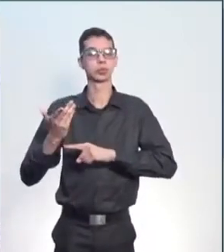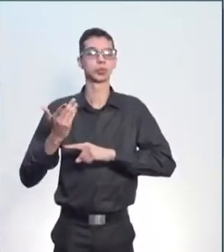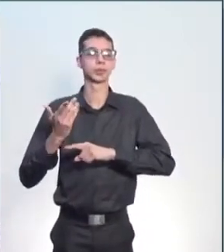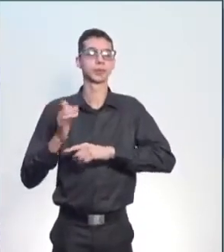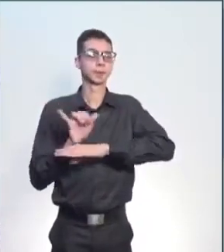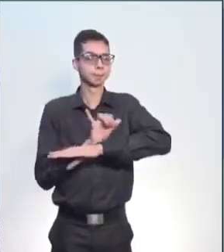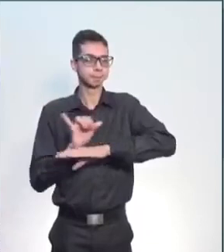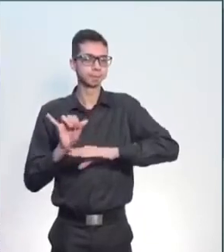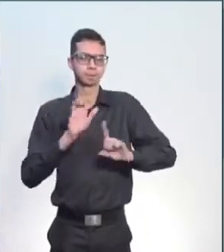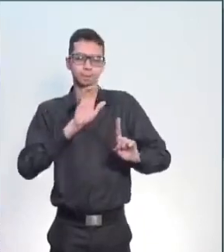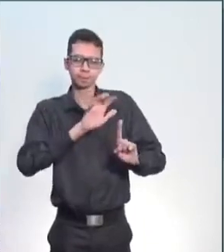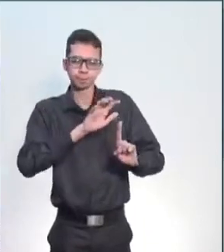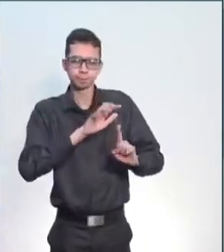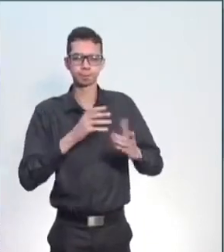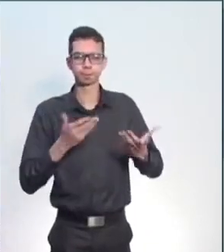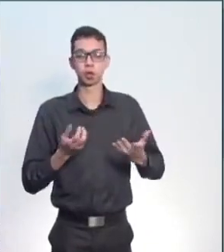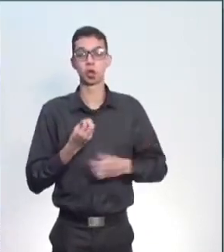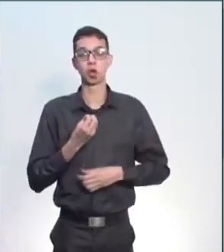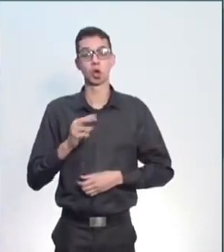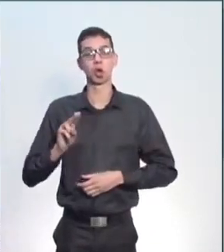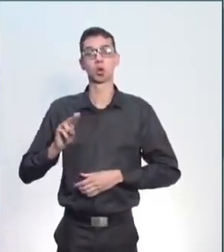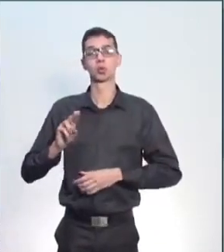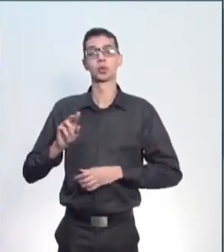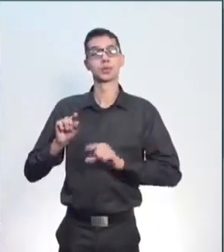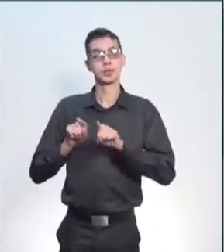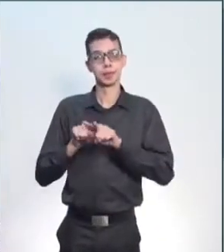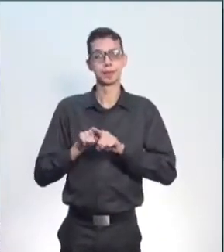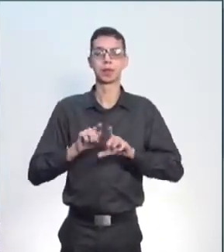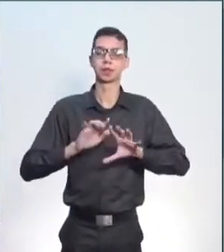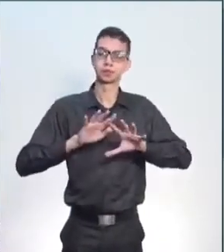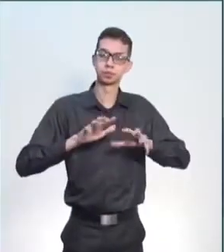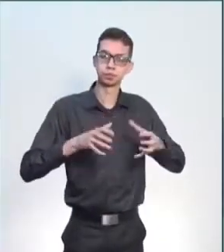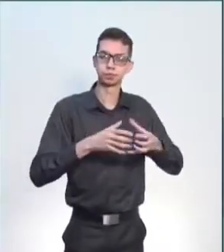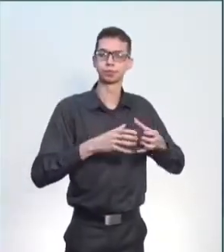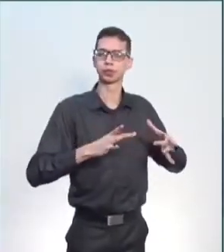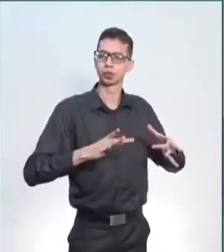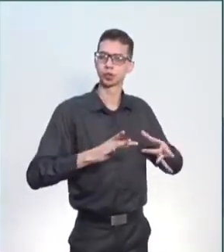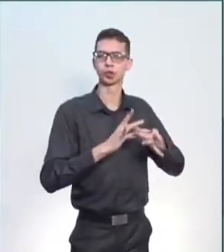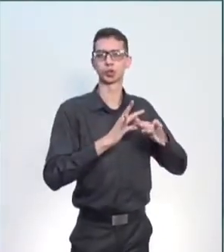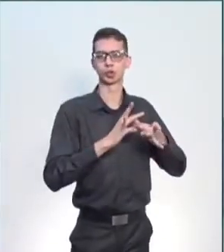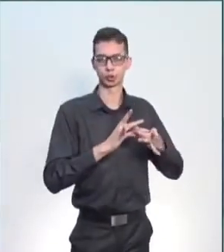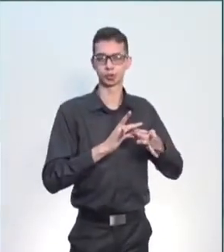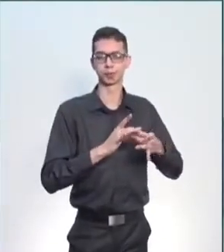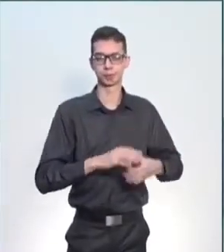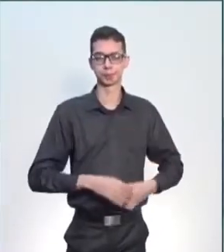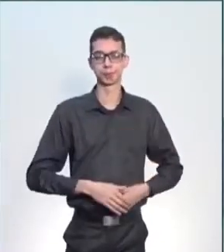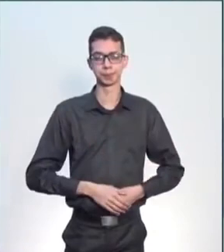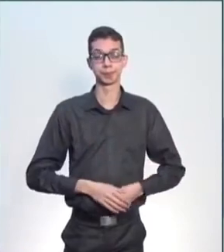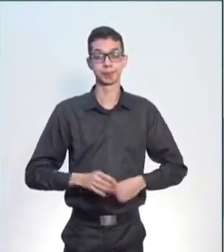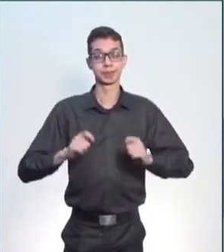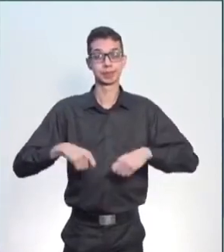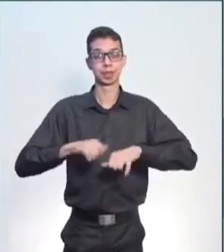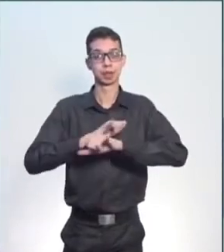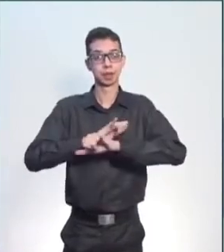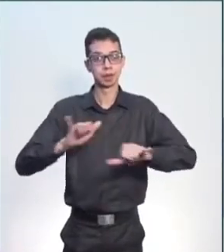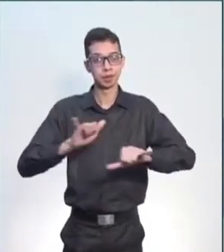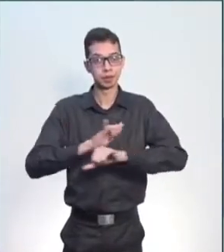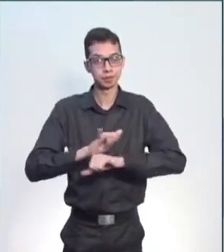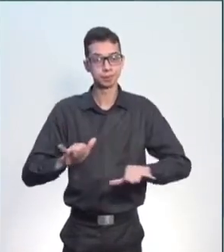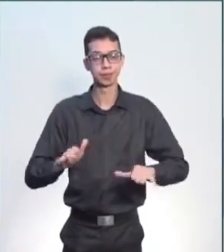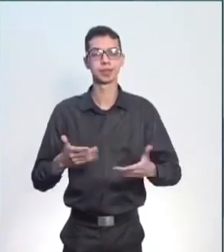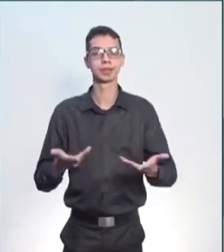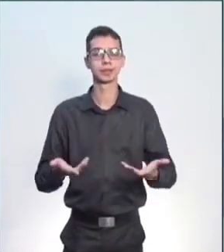fomentada por organizações, né? Que foram citadas aí, né? A partir de campanhas, né, campanhas